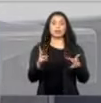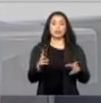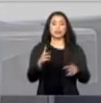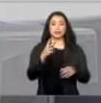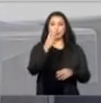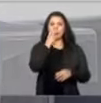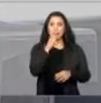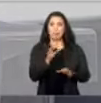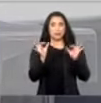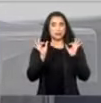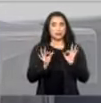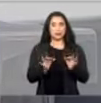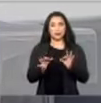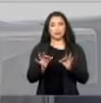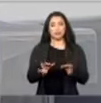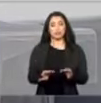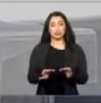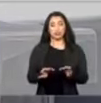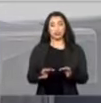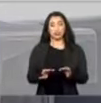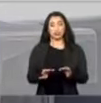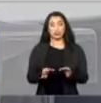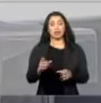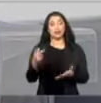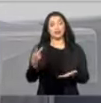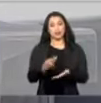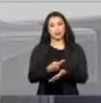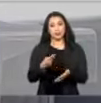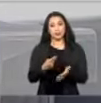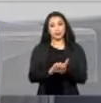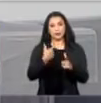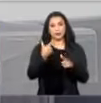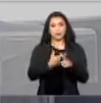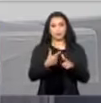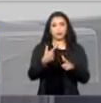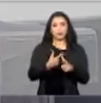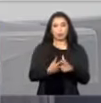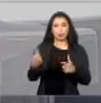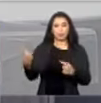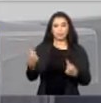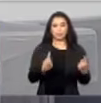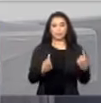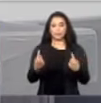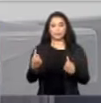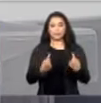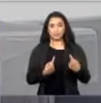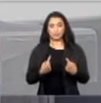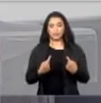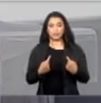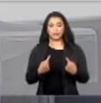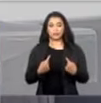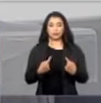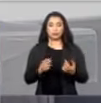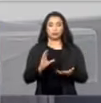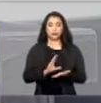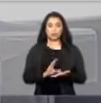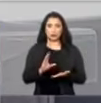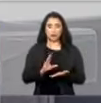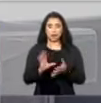em nosso Éden, multiplicaram-se as tentações. A vinculação da Ancine e do Conselho Superior de Cinema à Casa